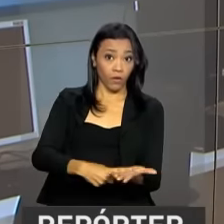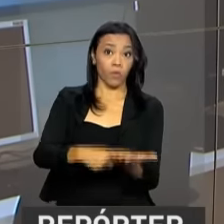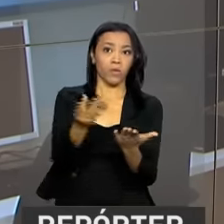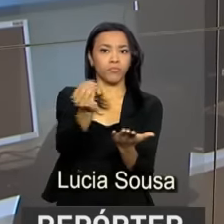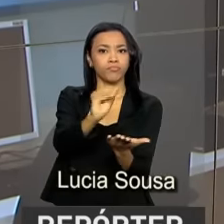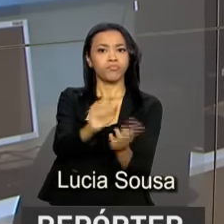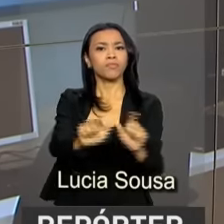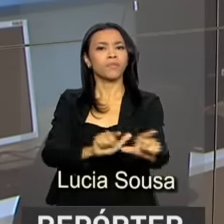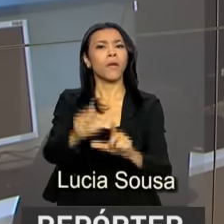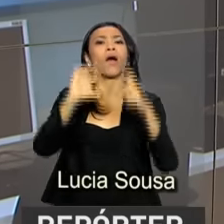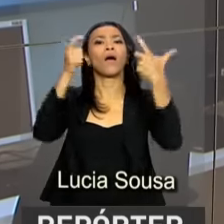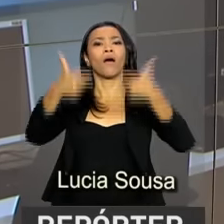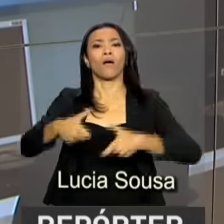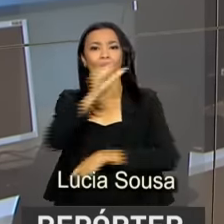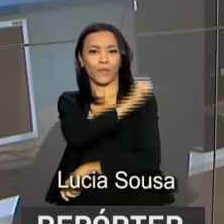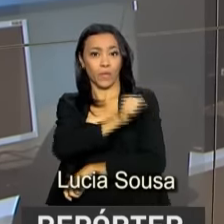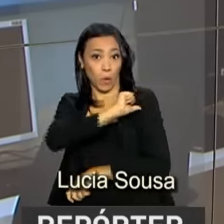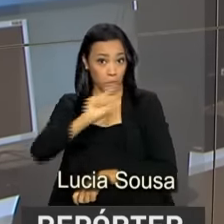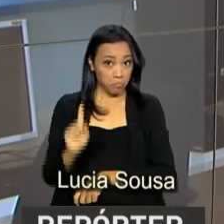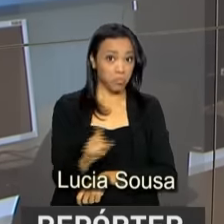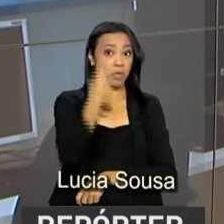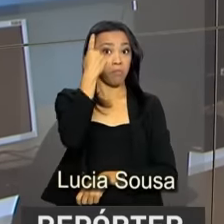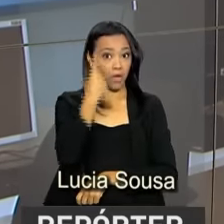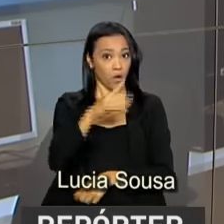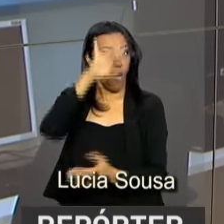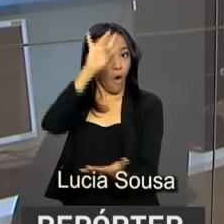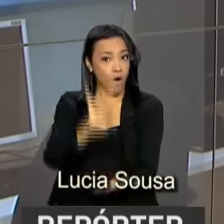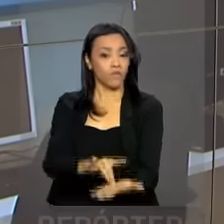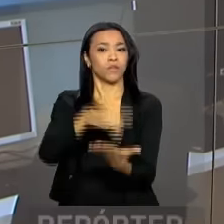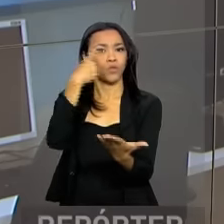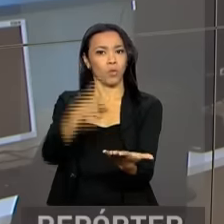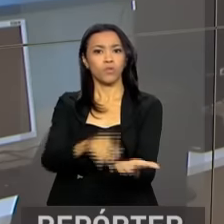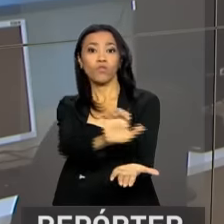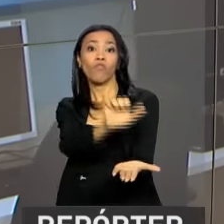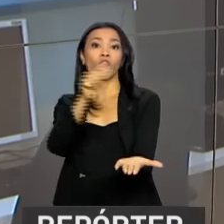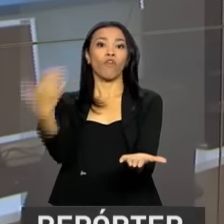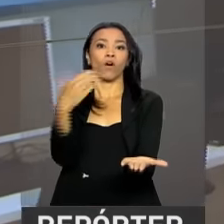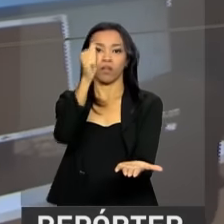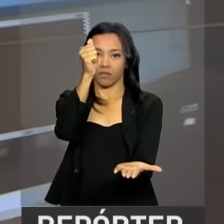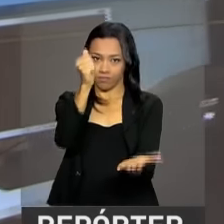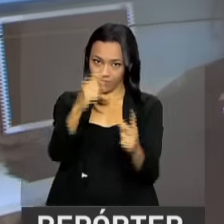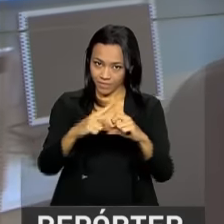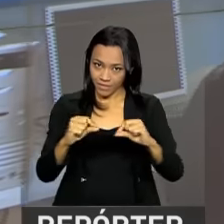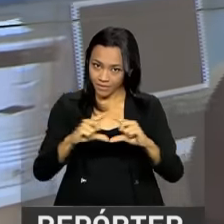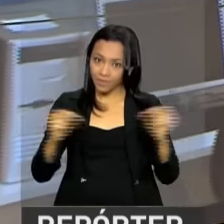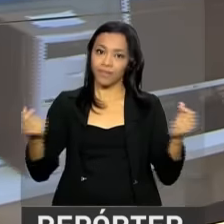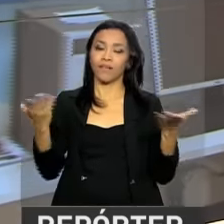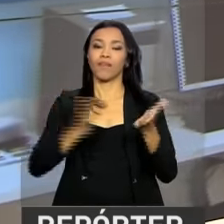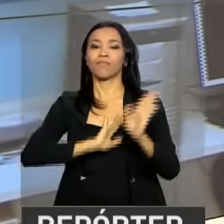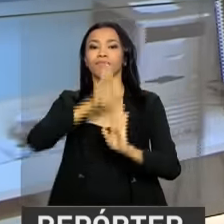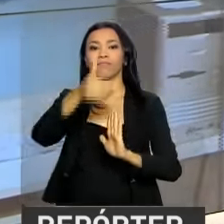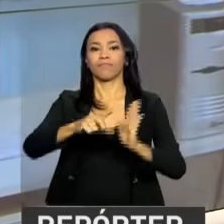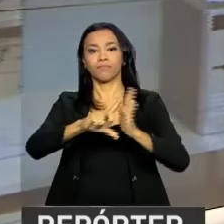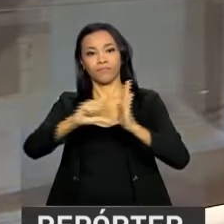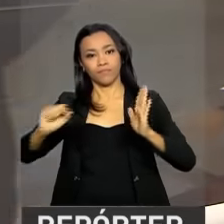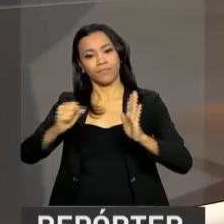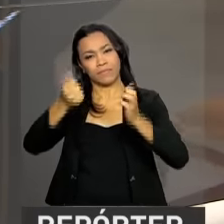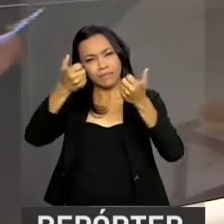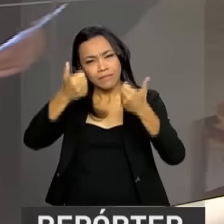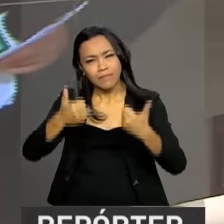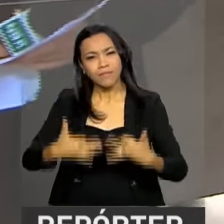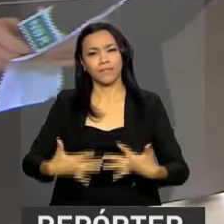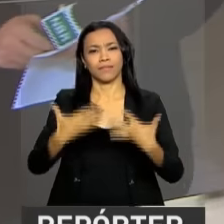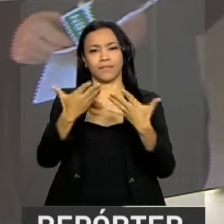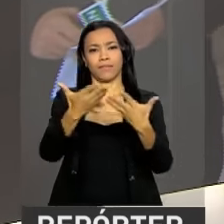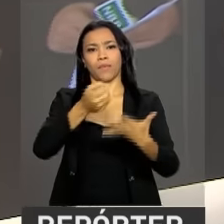Rio de Janeiro é o primeiro compromisso oficial de temer fora de Brasília vamos ao Palácio do Planalto João Pedro Neto tá as